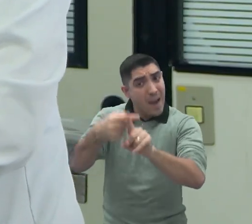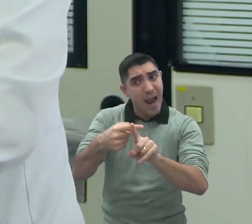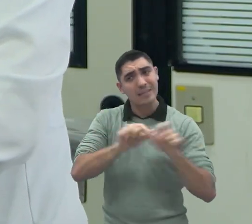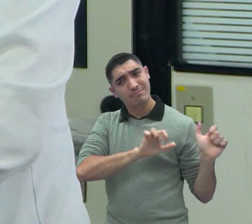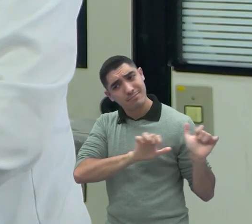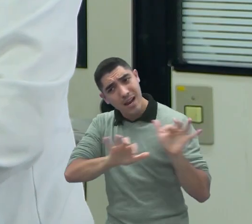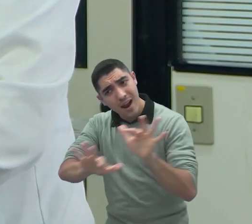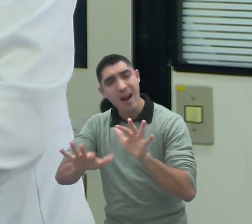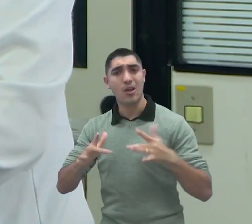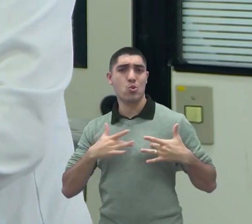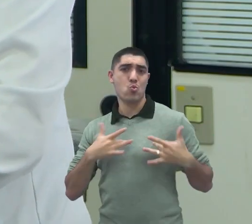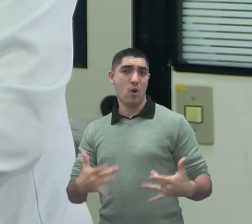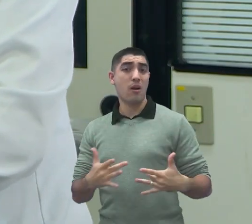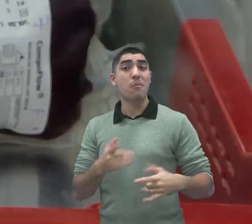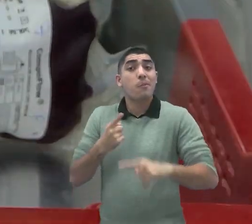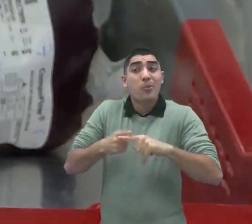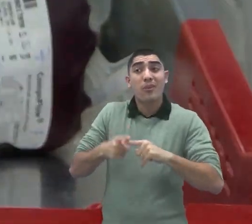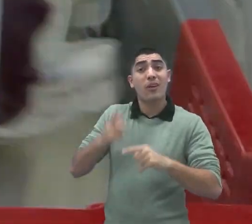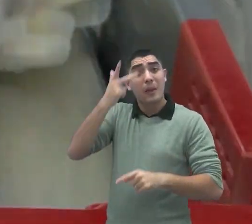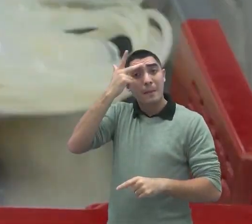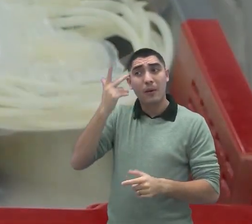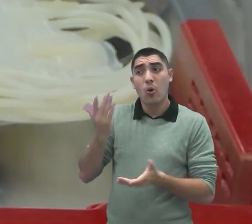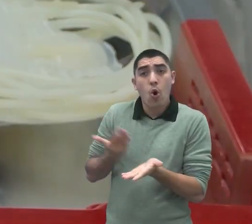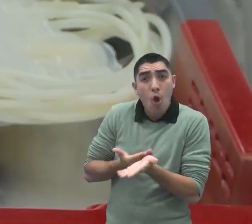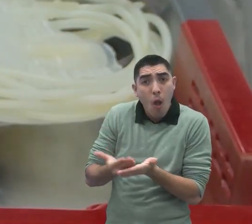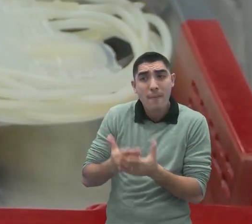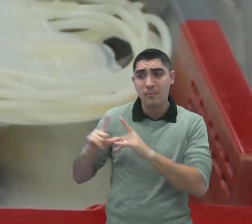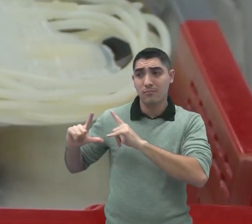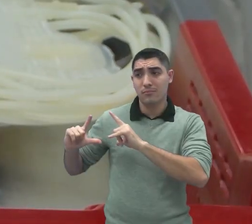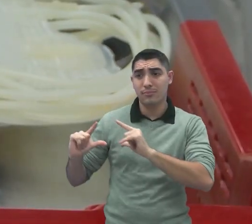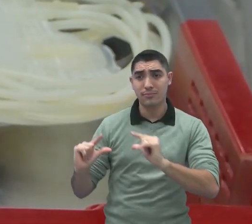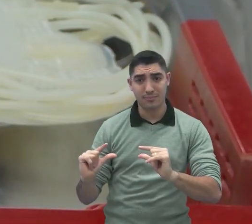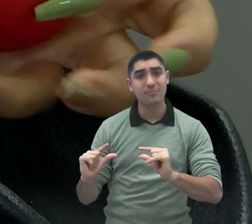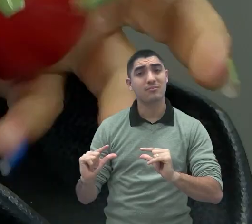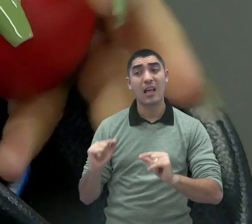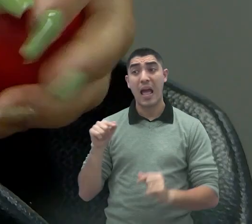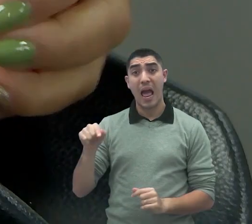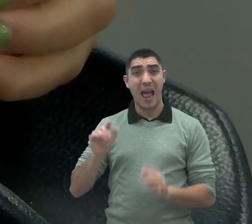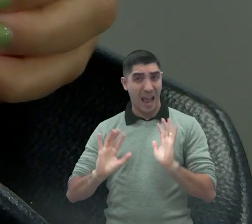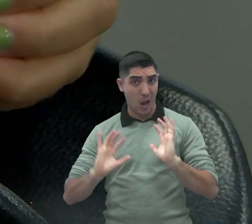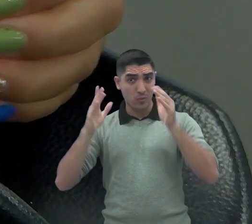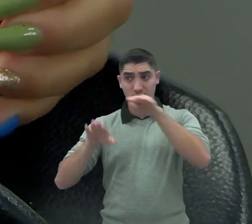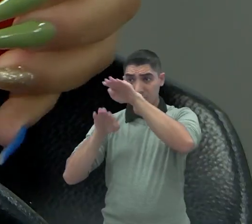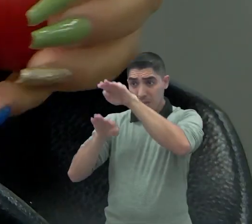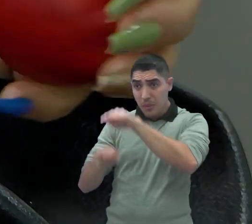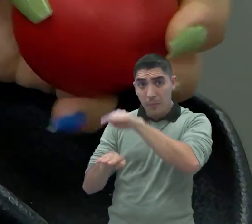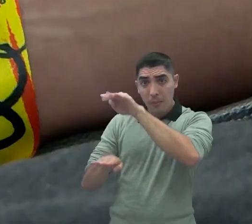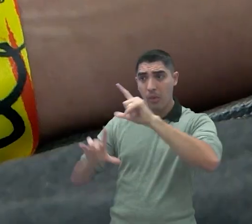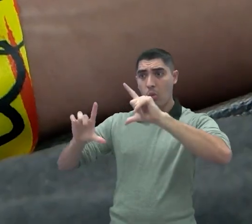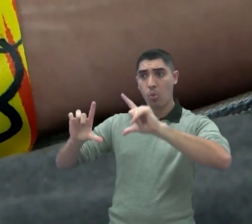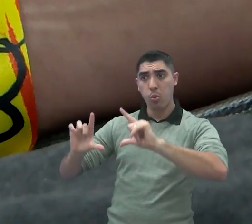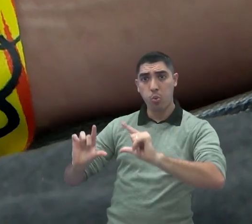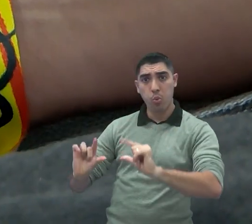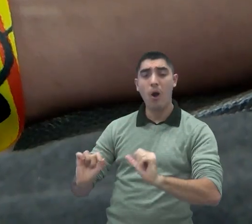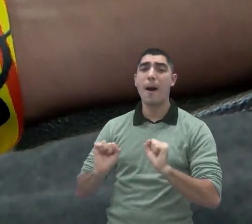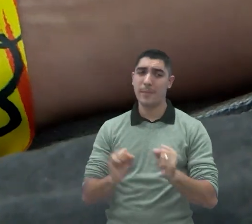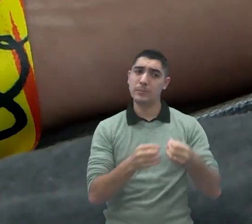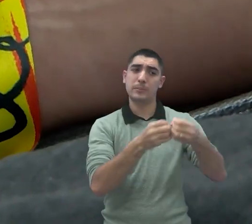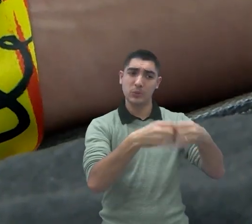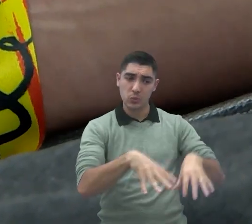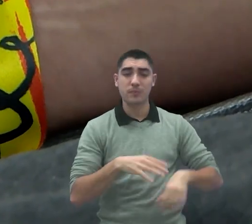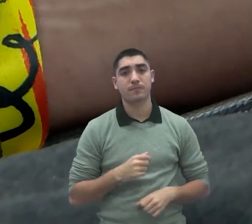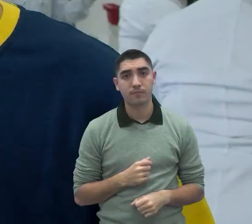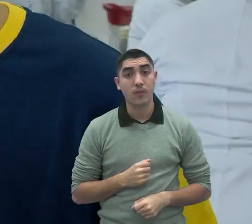de doadores no período de inverno, quando a adesão costuma ser baixa. O impacto nos estoques pode afetar quem